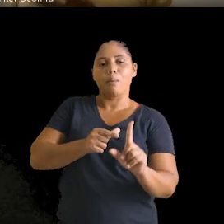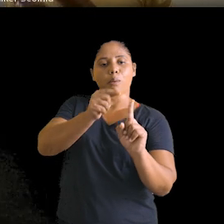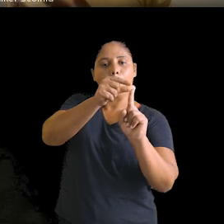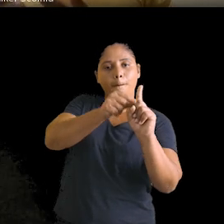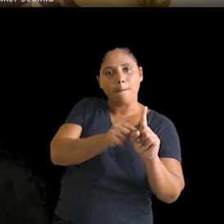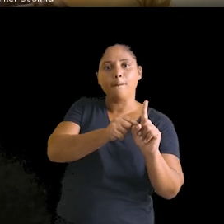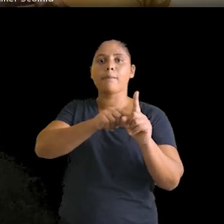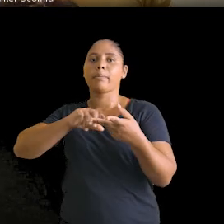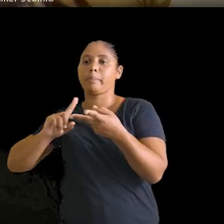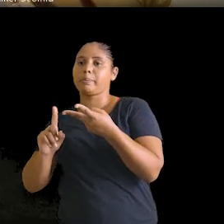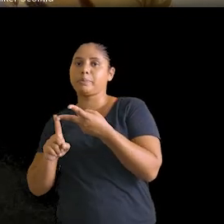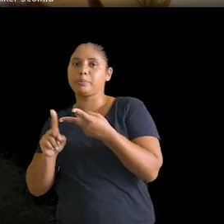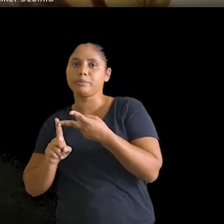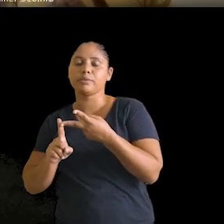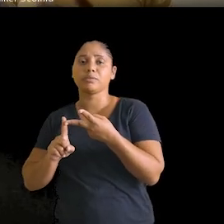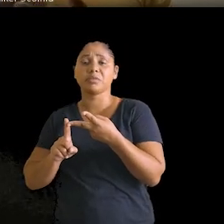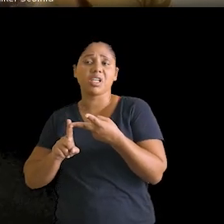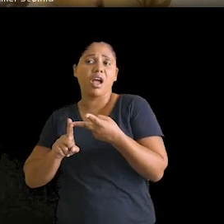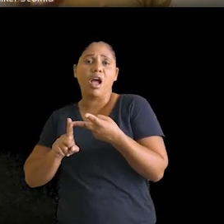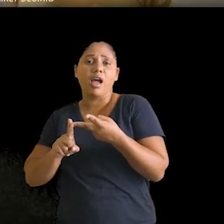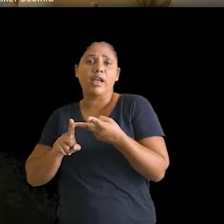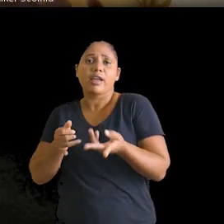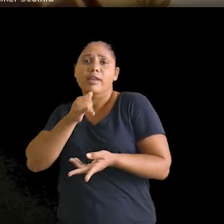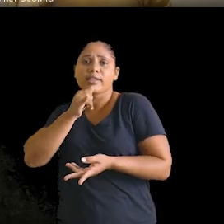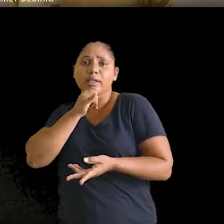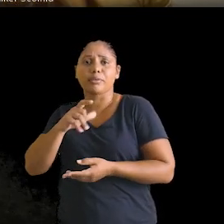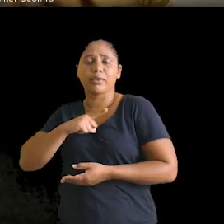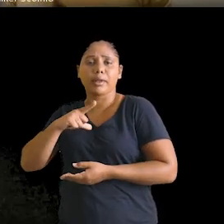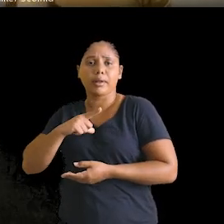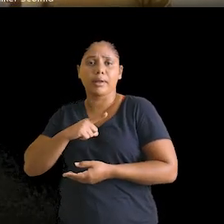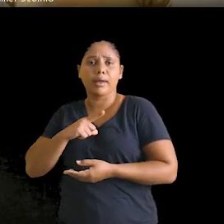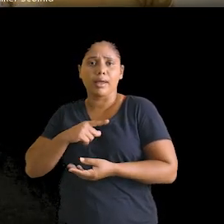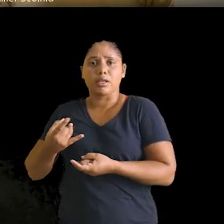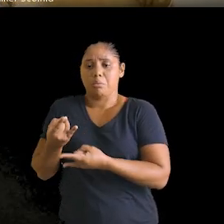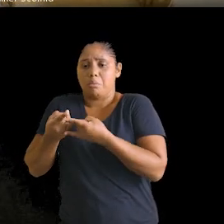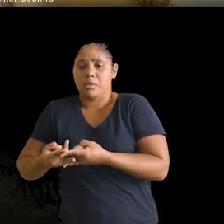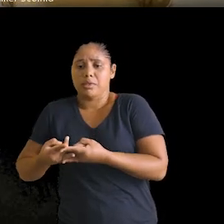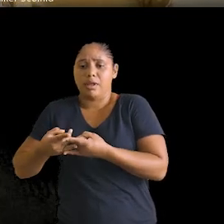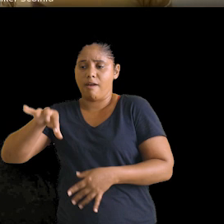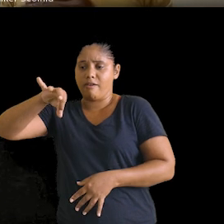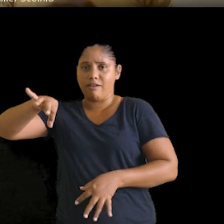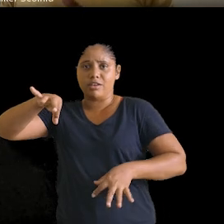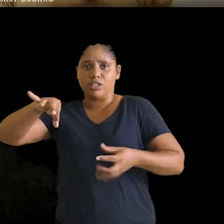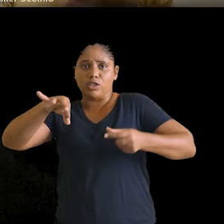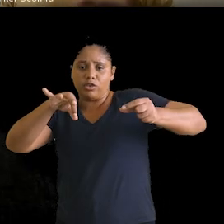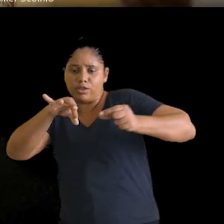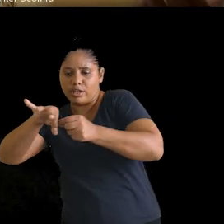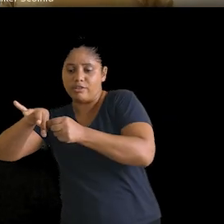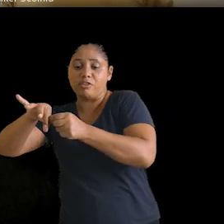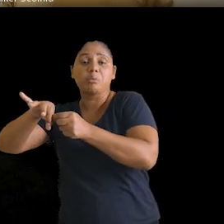que fazem práticas de sexo anal que podem fazer uso da preservativo externo no ânus. Por isso que não é privativo